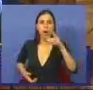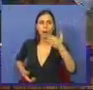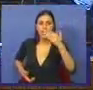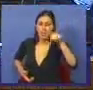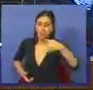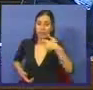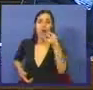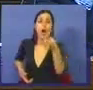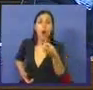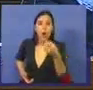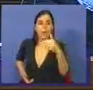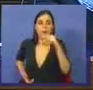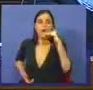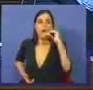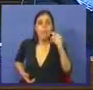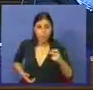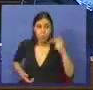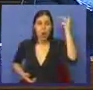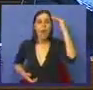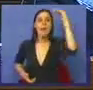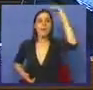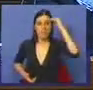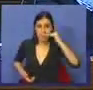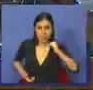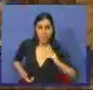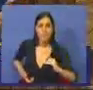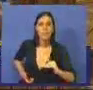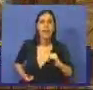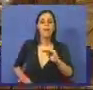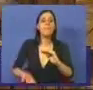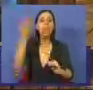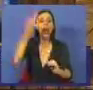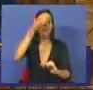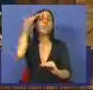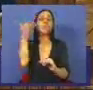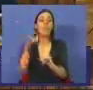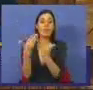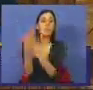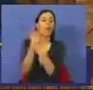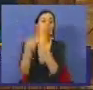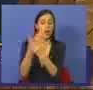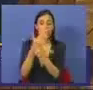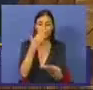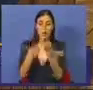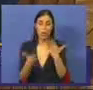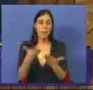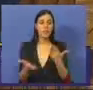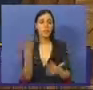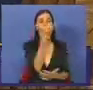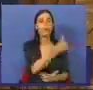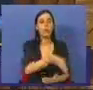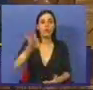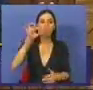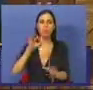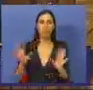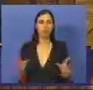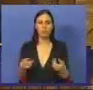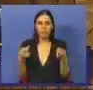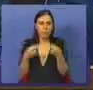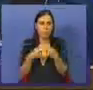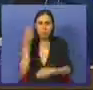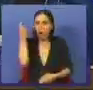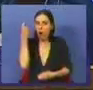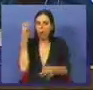mas vai amainar no próximo ano, em que teremos maiores dificuldades económicas do que no ano de 2008. Não bate